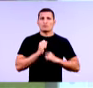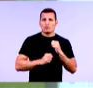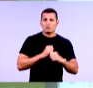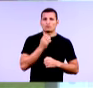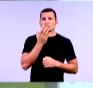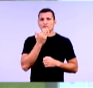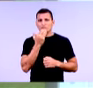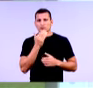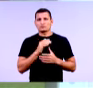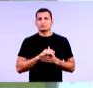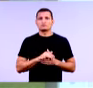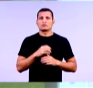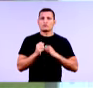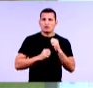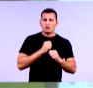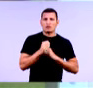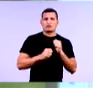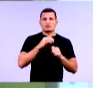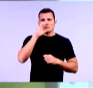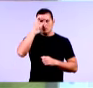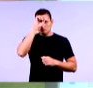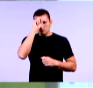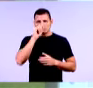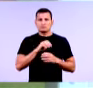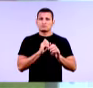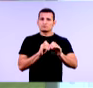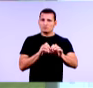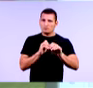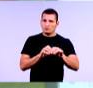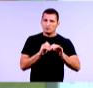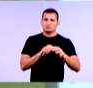Você correr, aprender, dar aula,